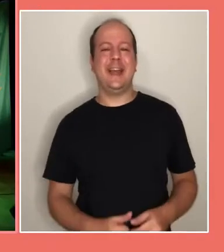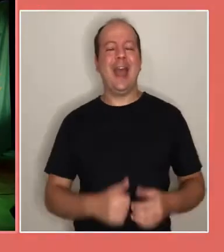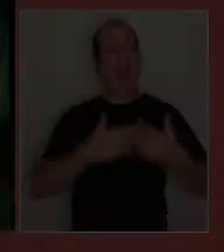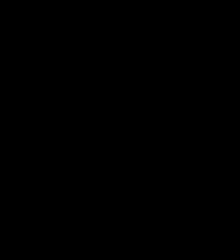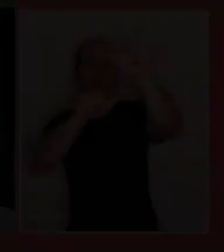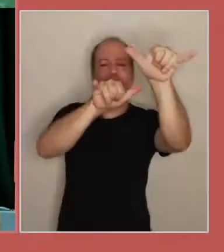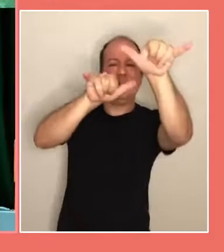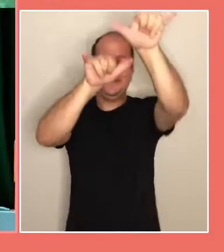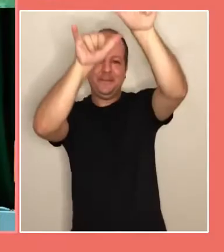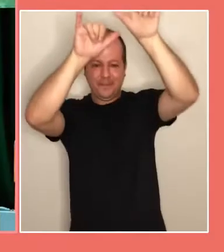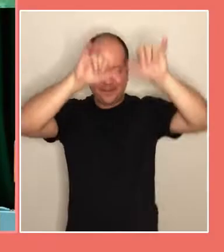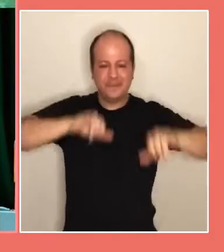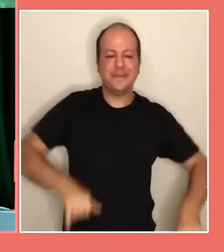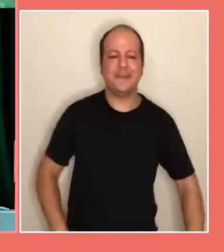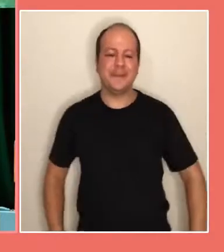Axé.